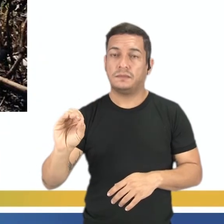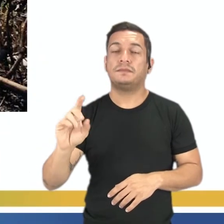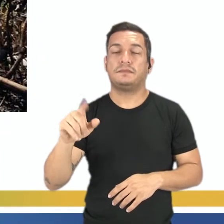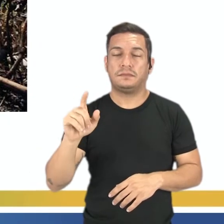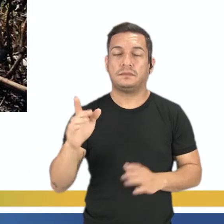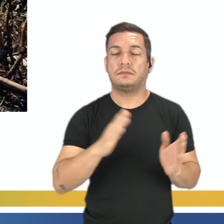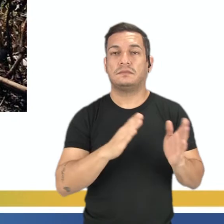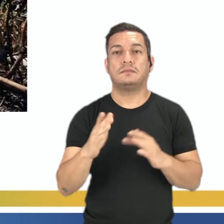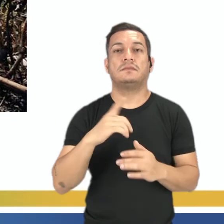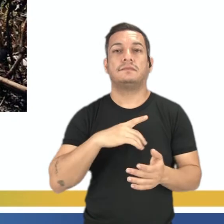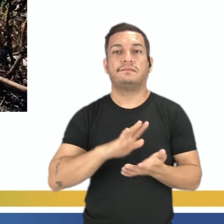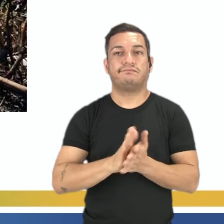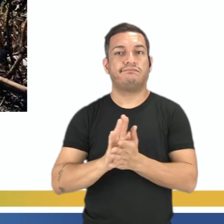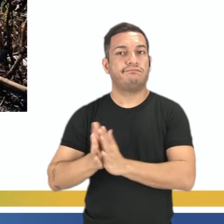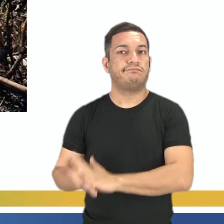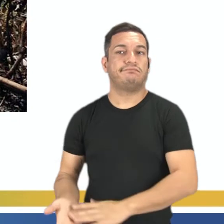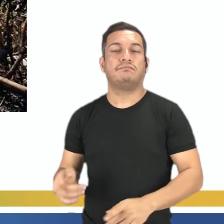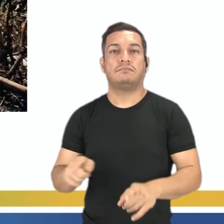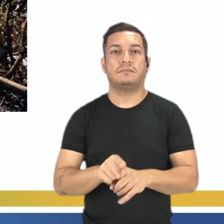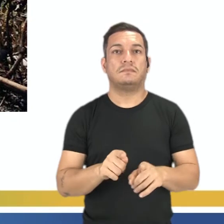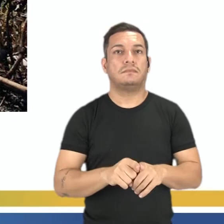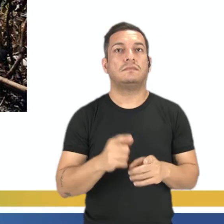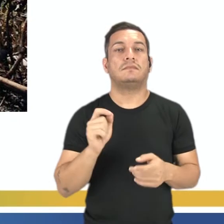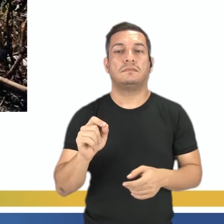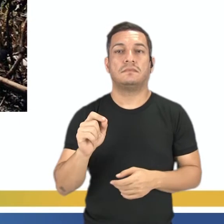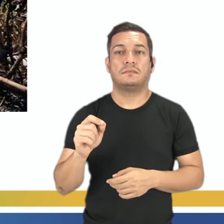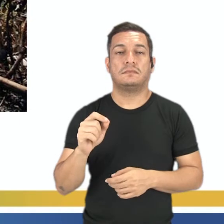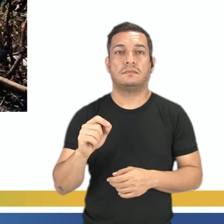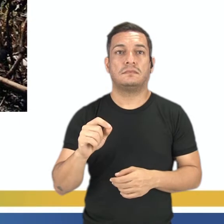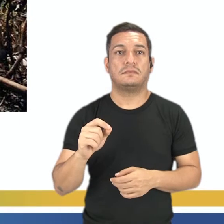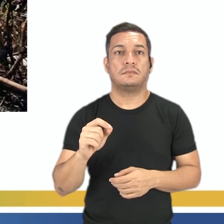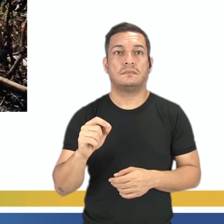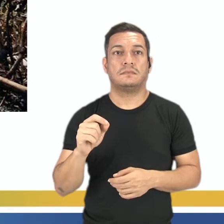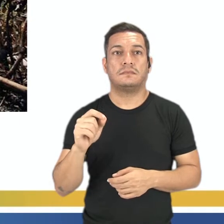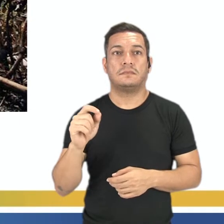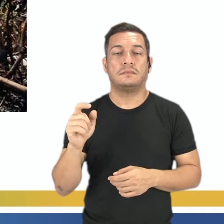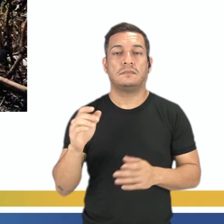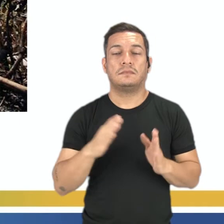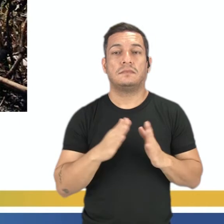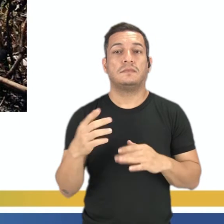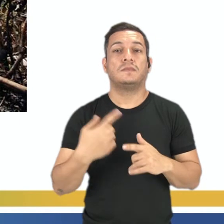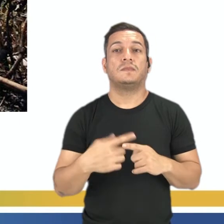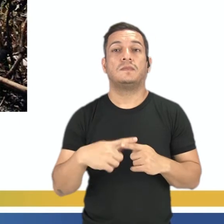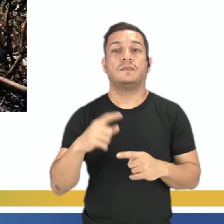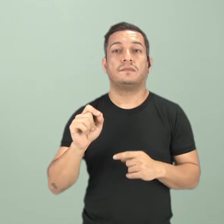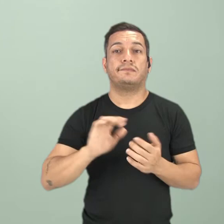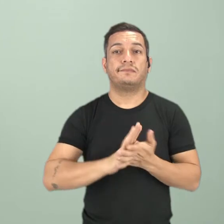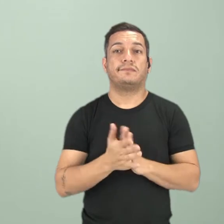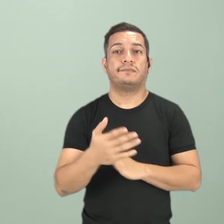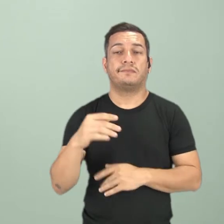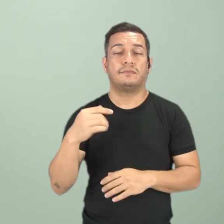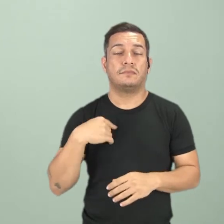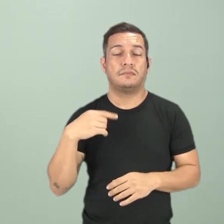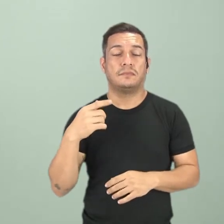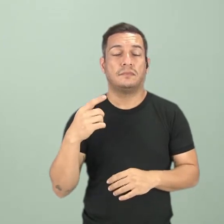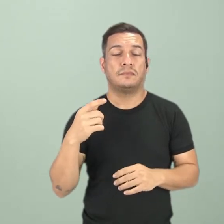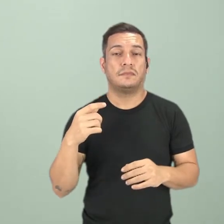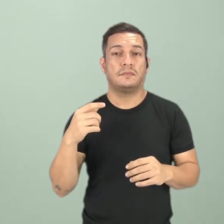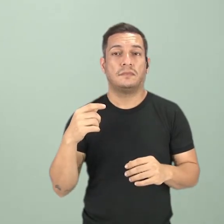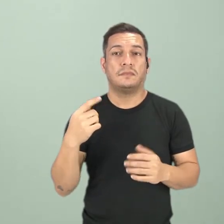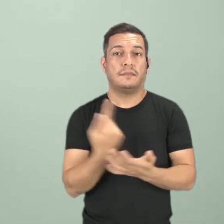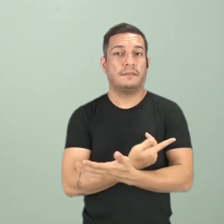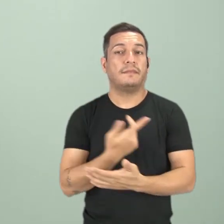que não é um período de desmatamento, né? Não é um período para desmatar, então ele desmata nesse período porque é um desmatamento ilegal. E